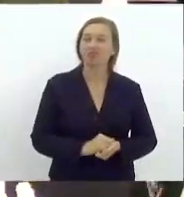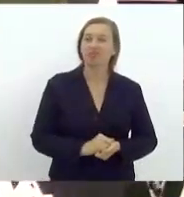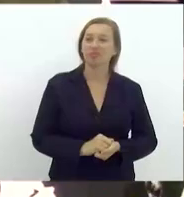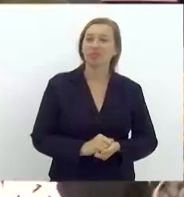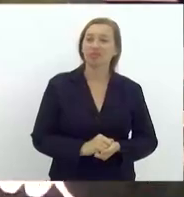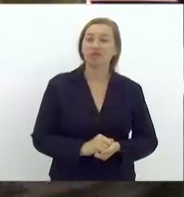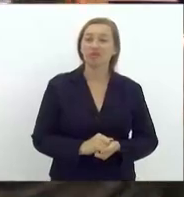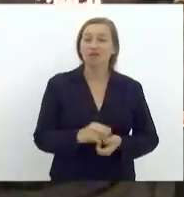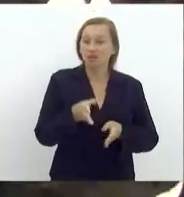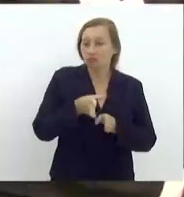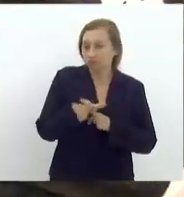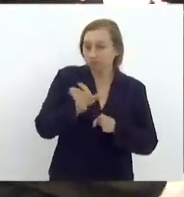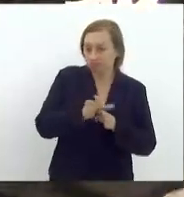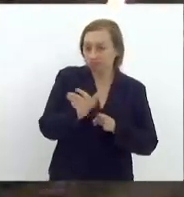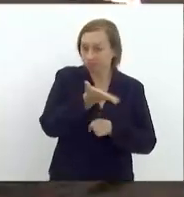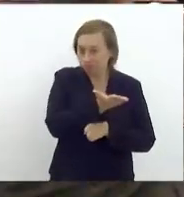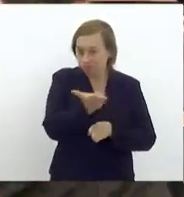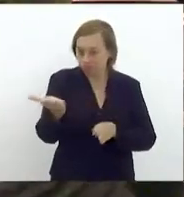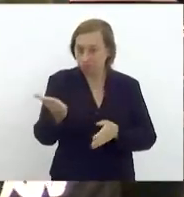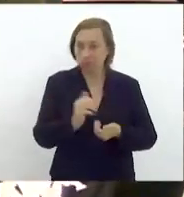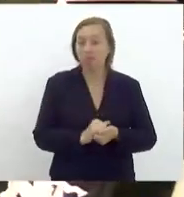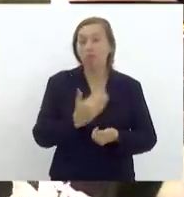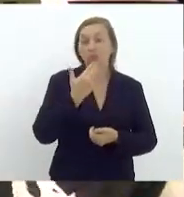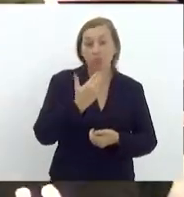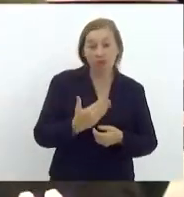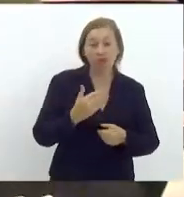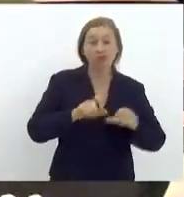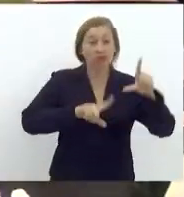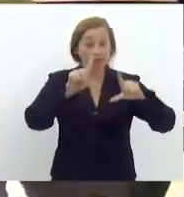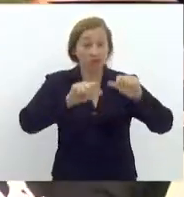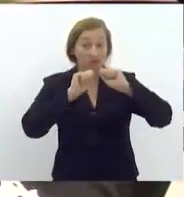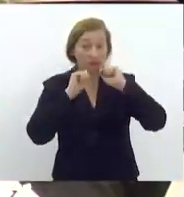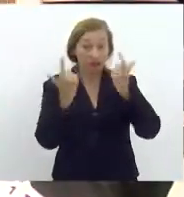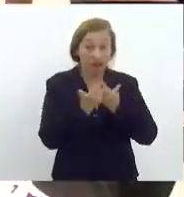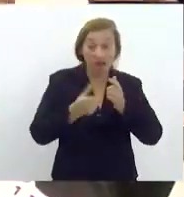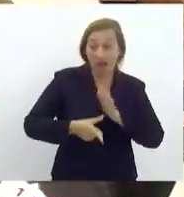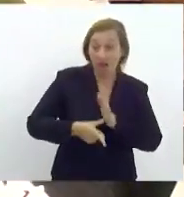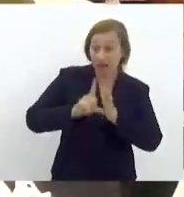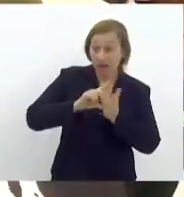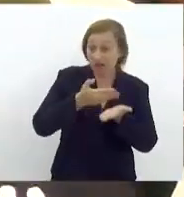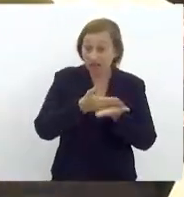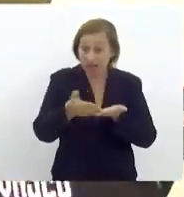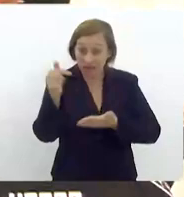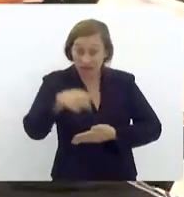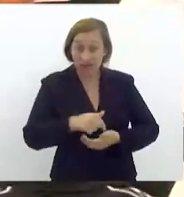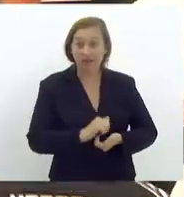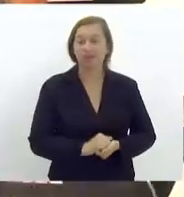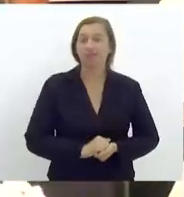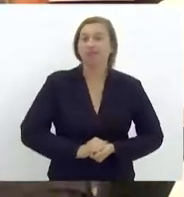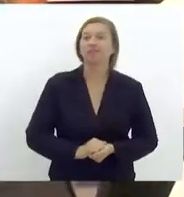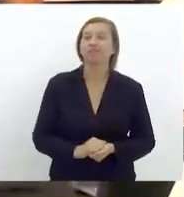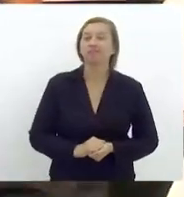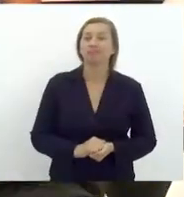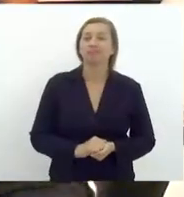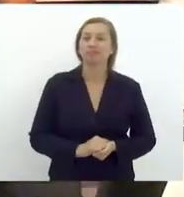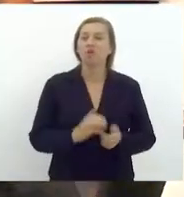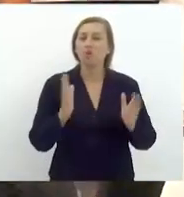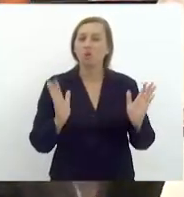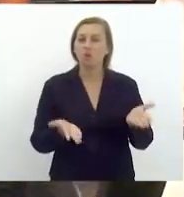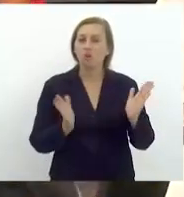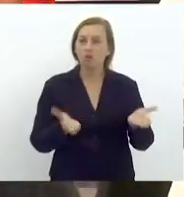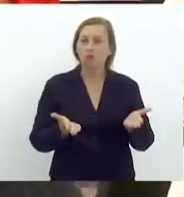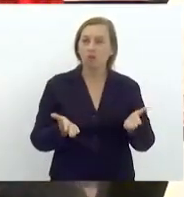vou dar só uma orientação para vocês a pedido da TV alerj antes da gente começar aqui hoje